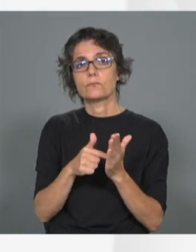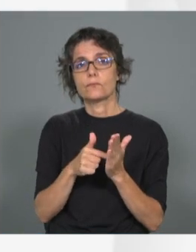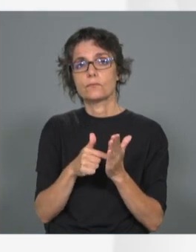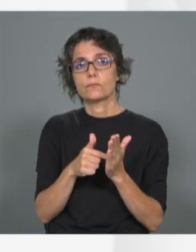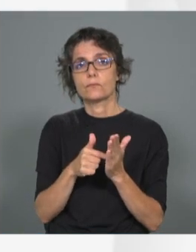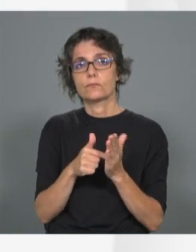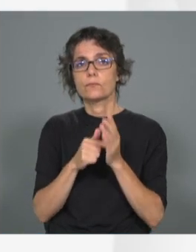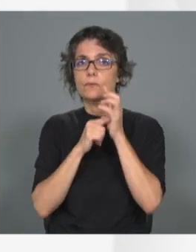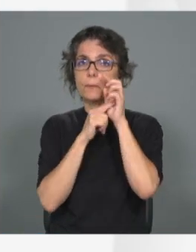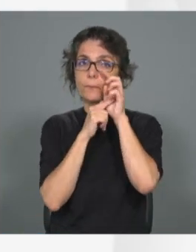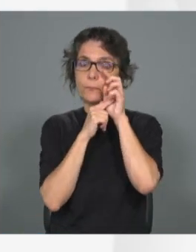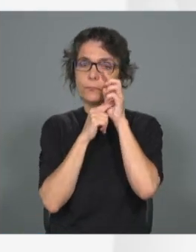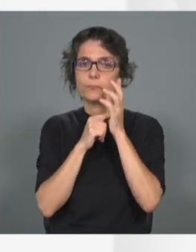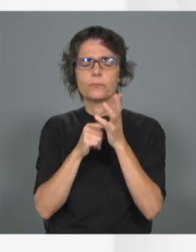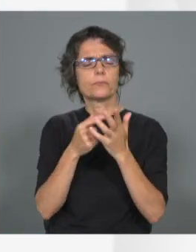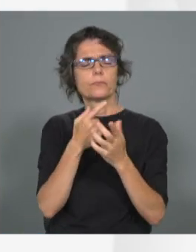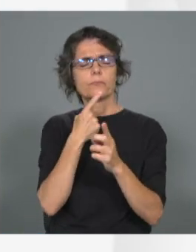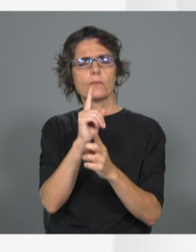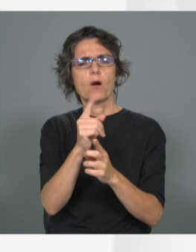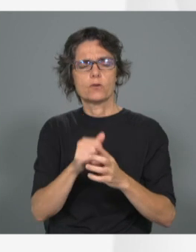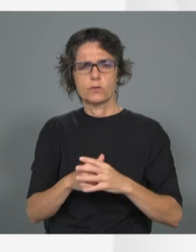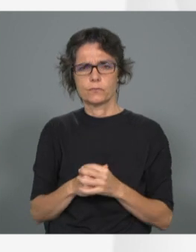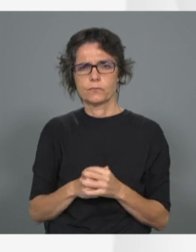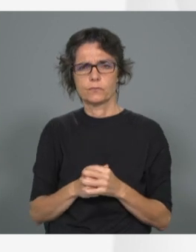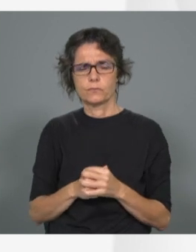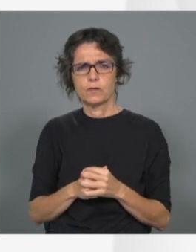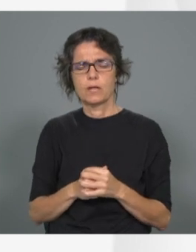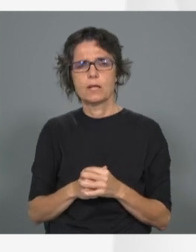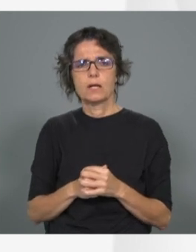percebemos esta necessidade